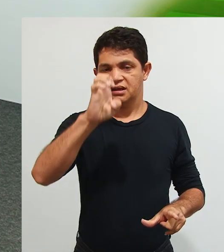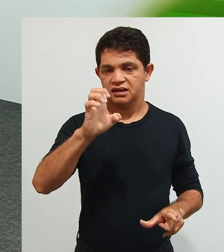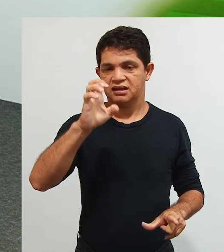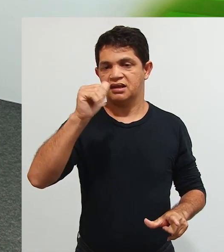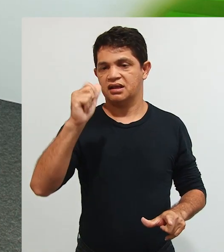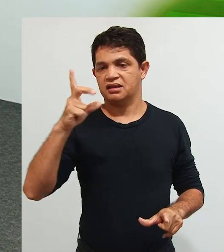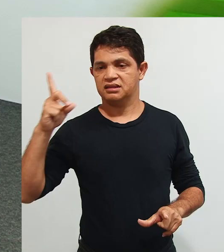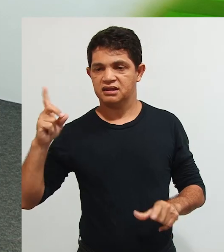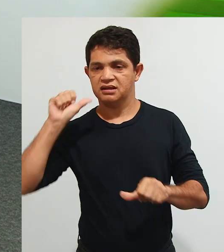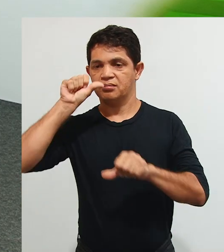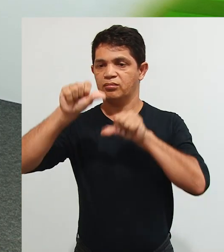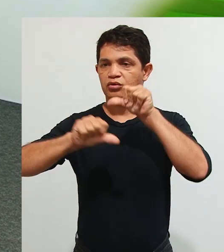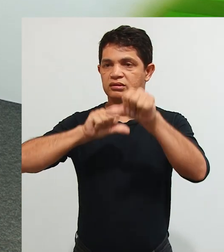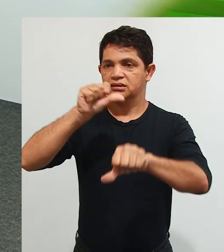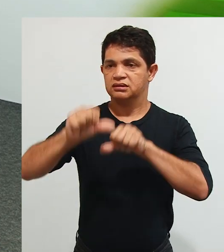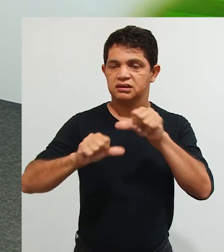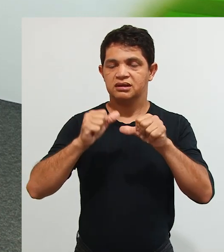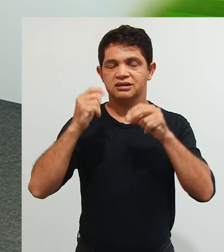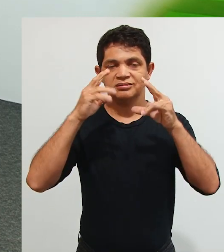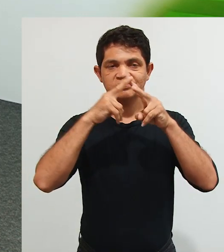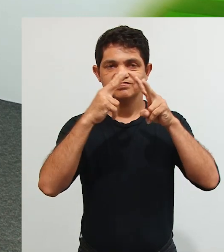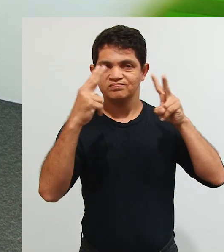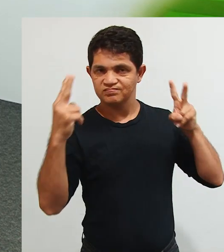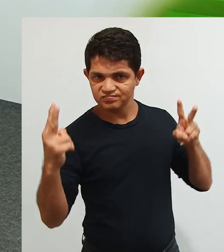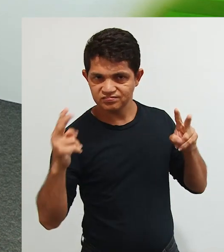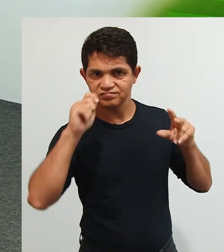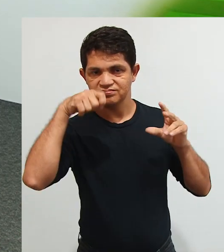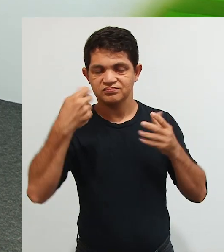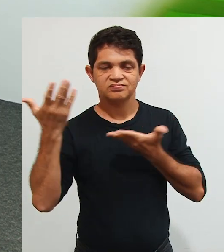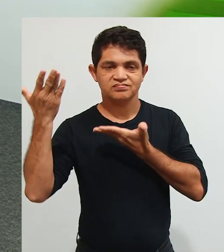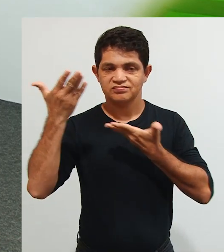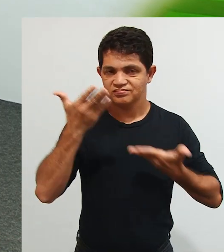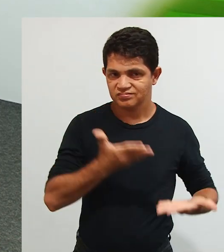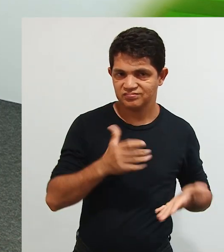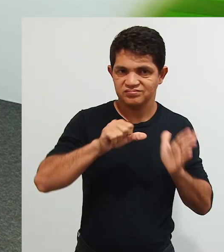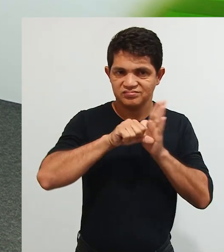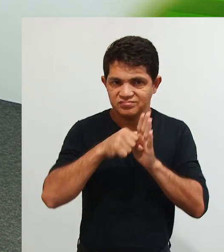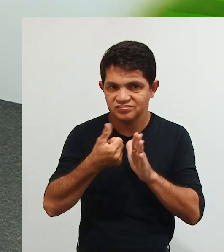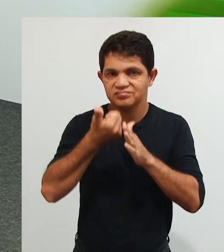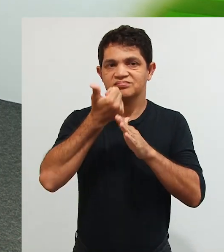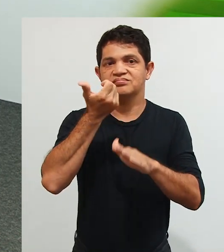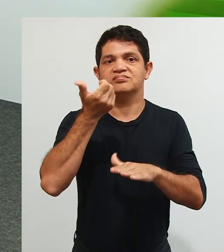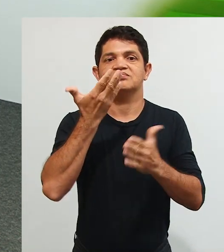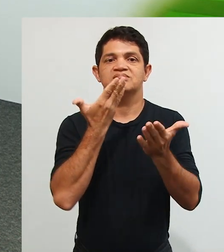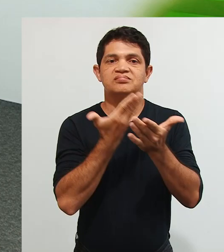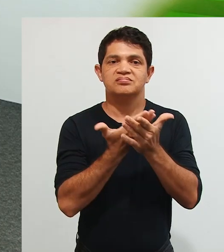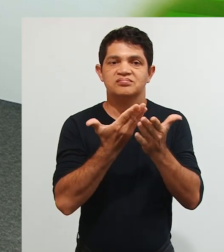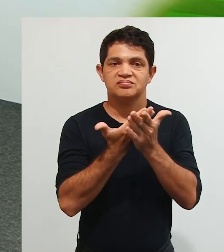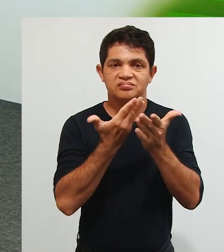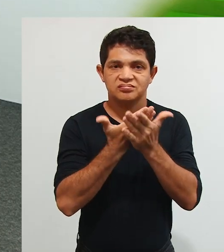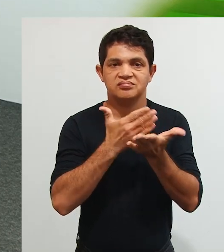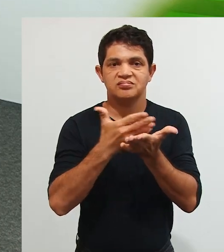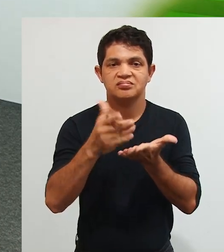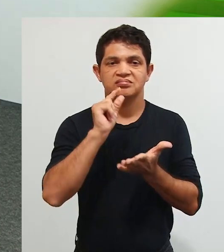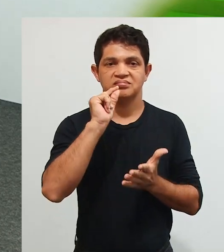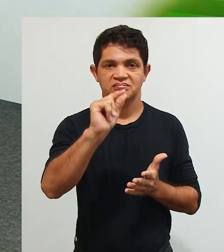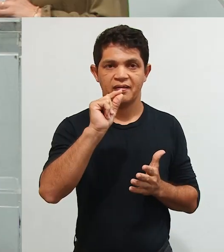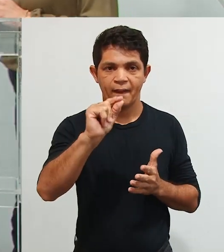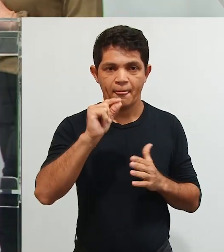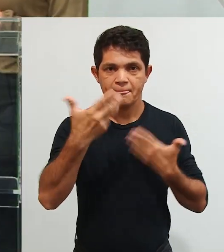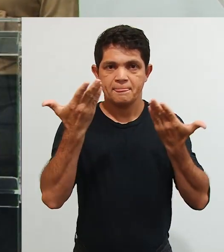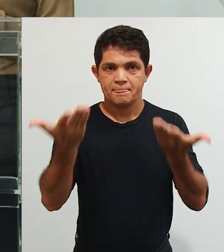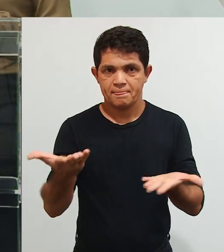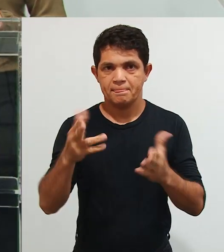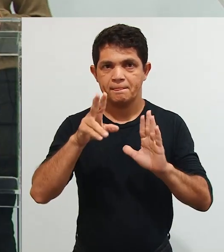Mudando Realidades. Sejam bem-vindos à nossa primeira aula. Nós vamos começar aqui com o